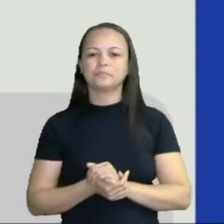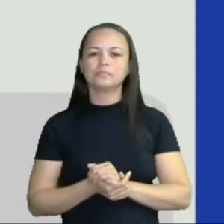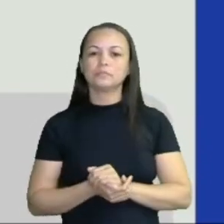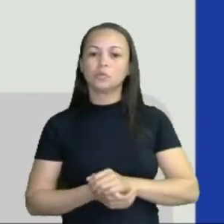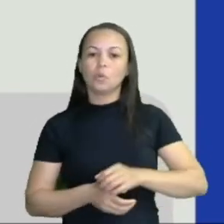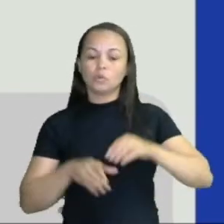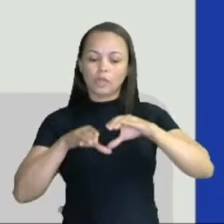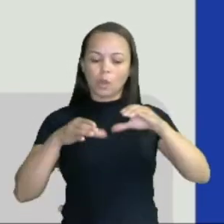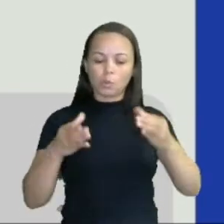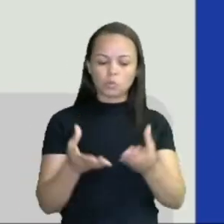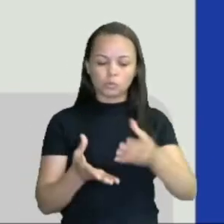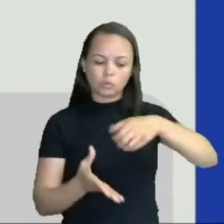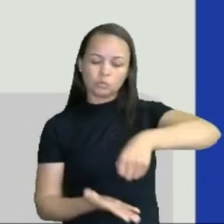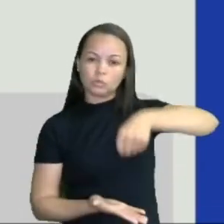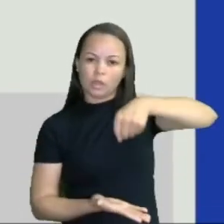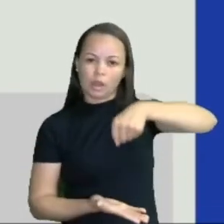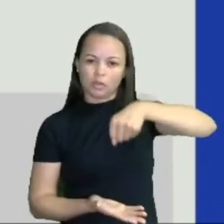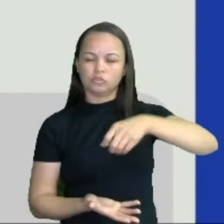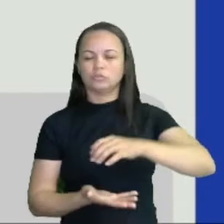Cesto.